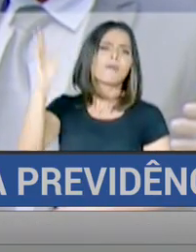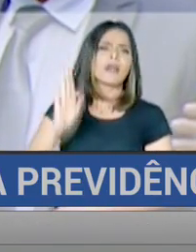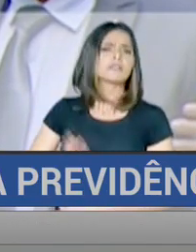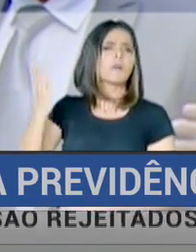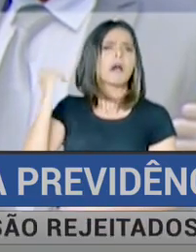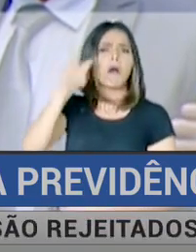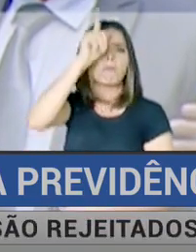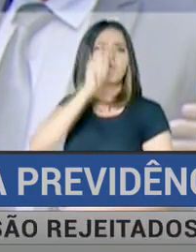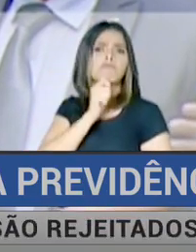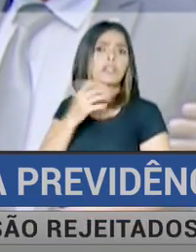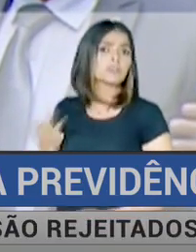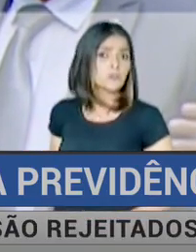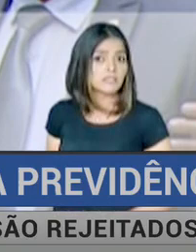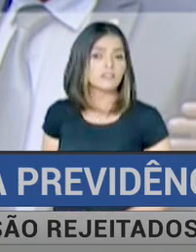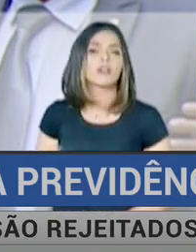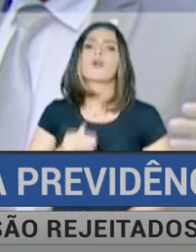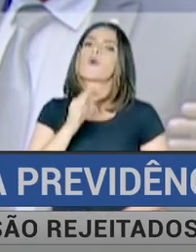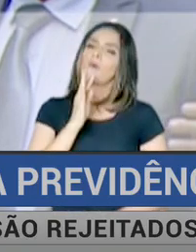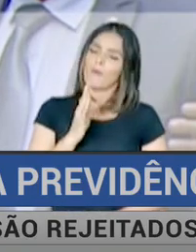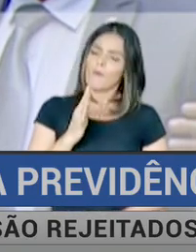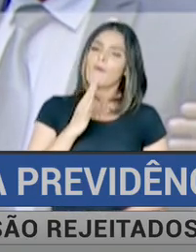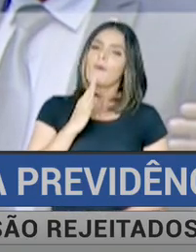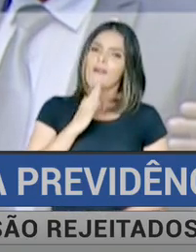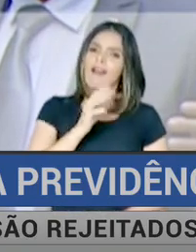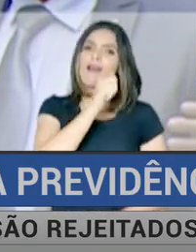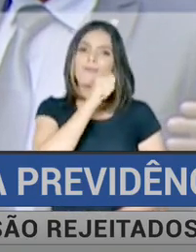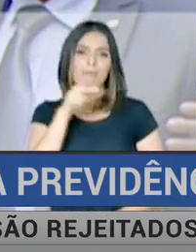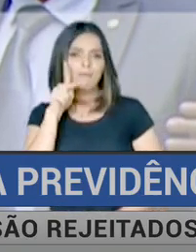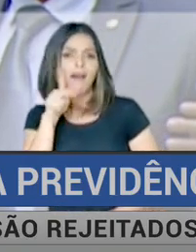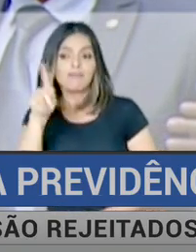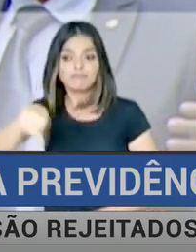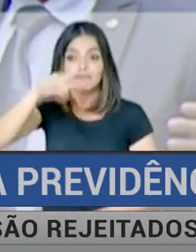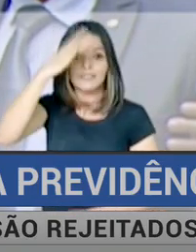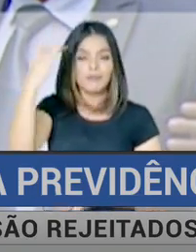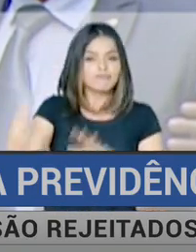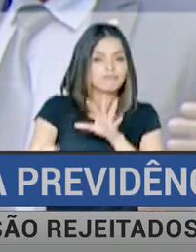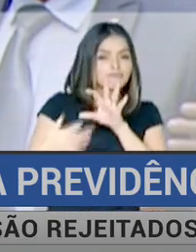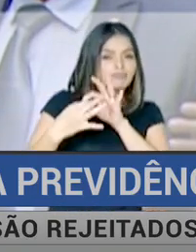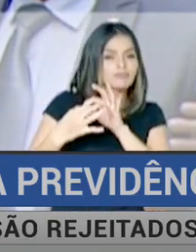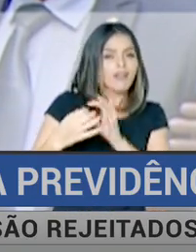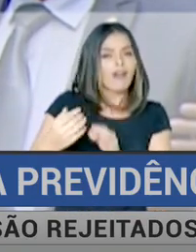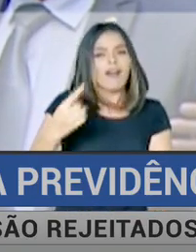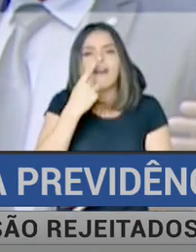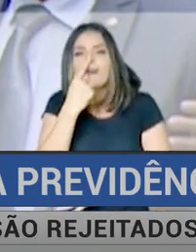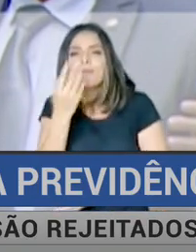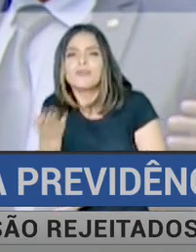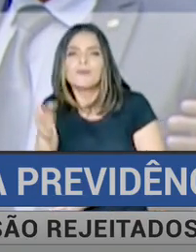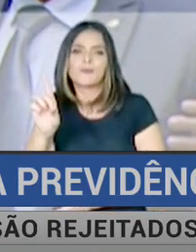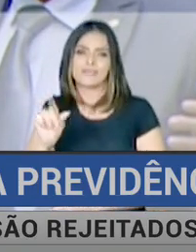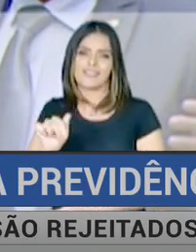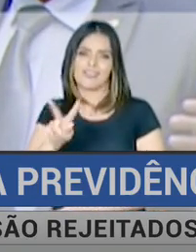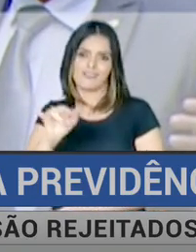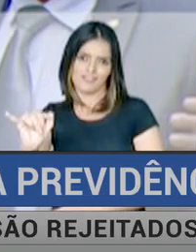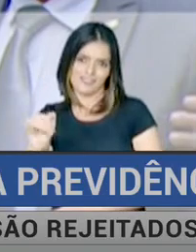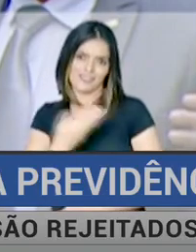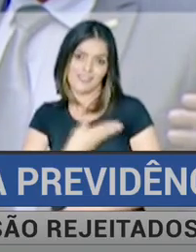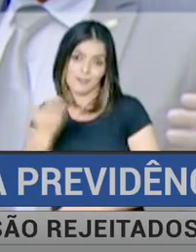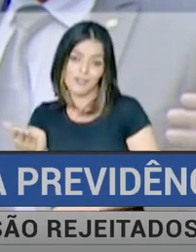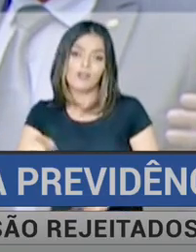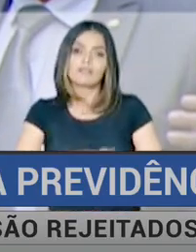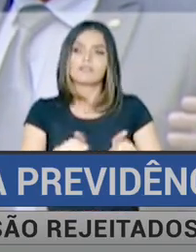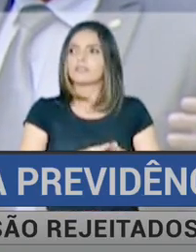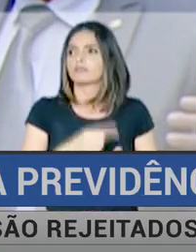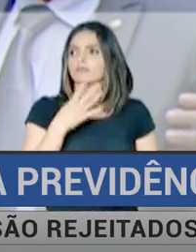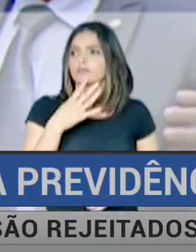não conhecia. Conheci o Amapá, com os deputados do Amapá e com meu amigo Davi. Conheci o Rio Grande